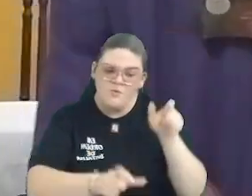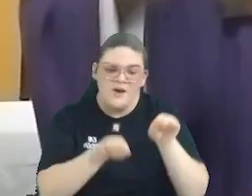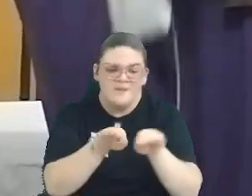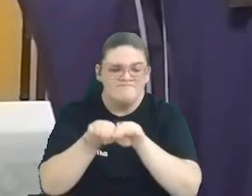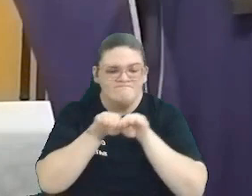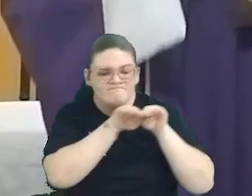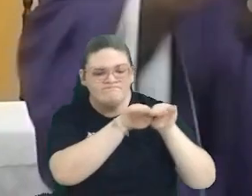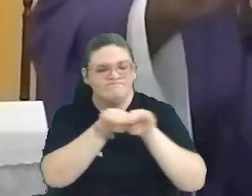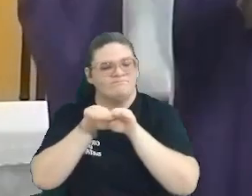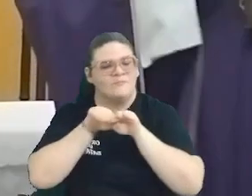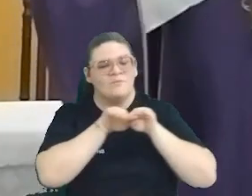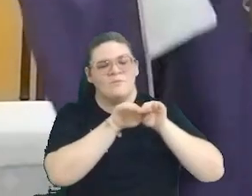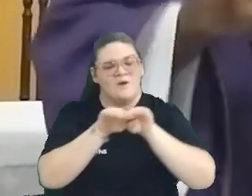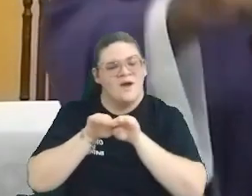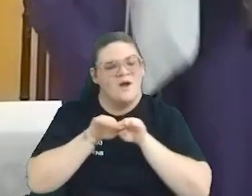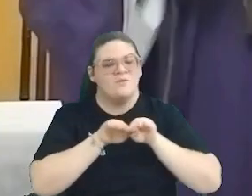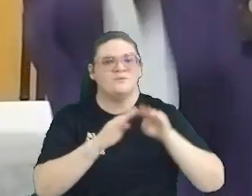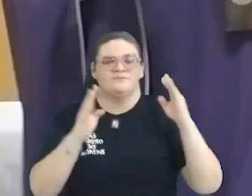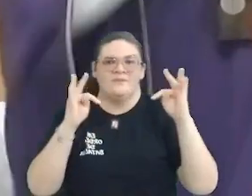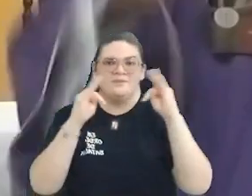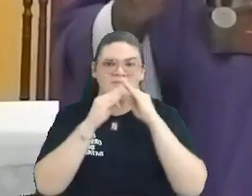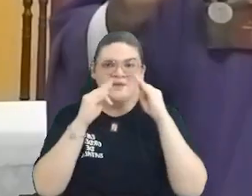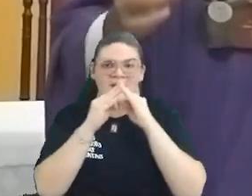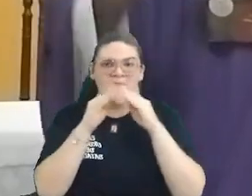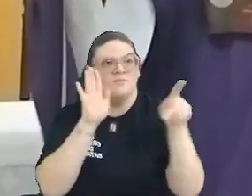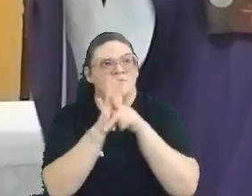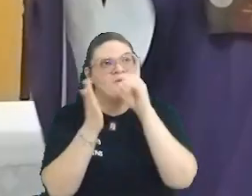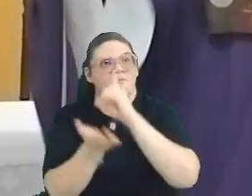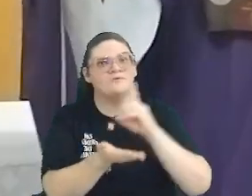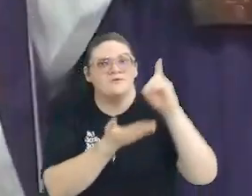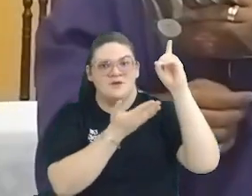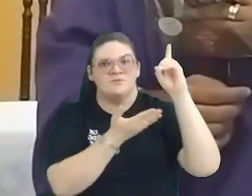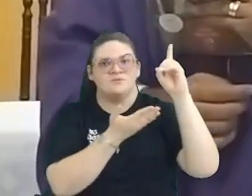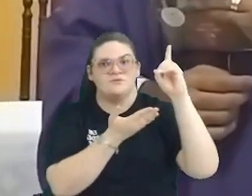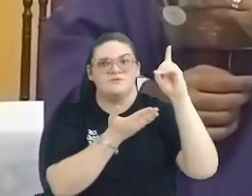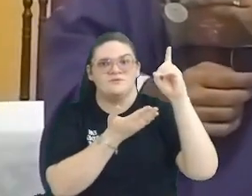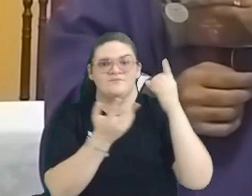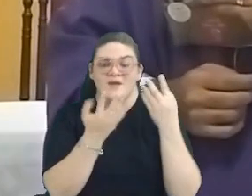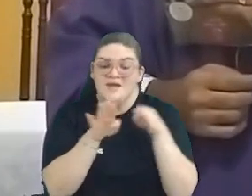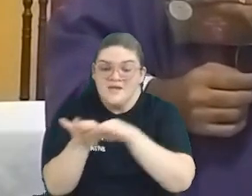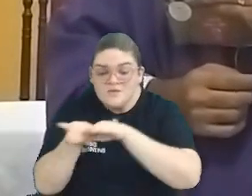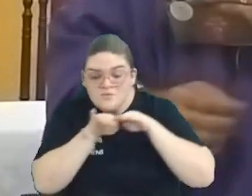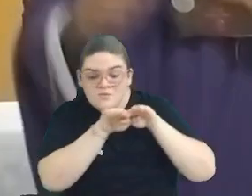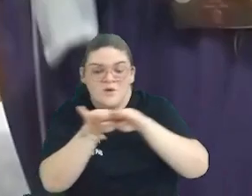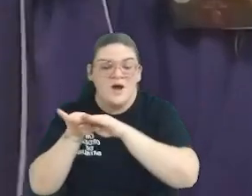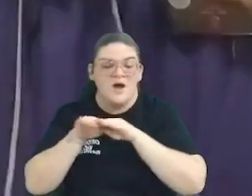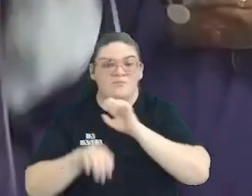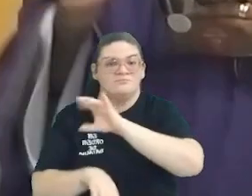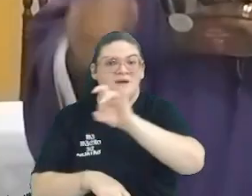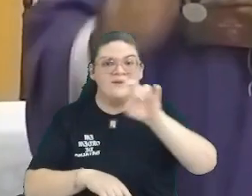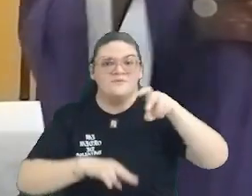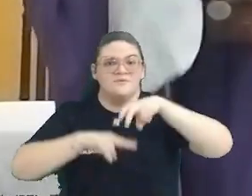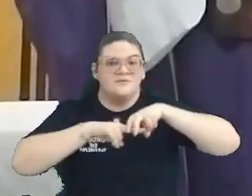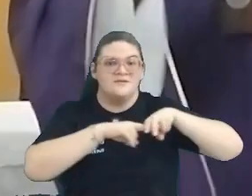Deus, são templo de Deus, tanto quanto cada um que aqui está sentado neste banco, tanto